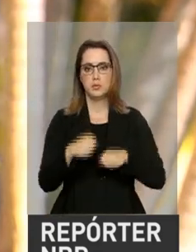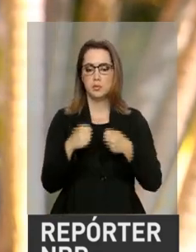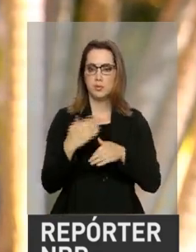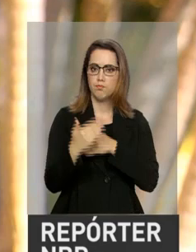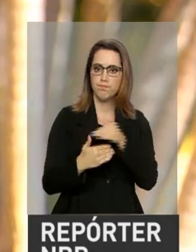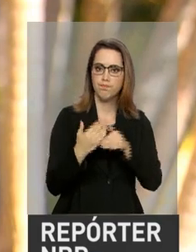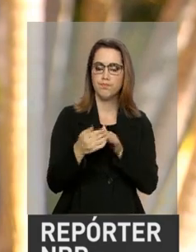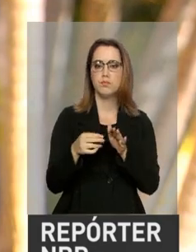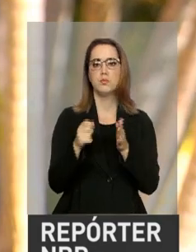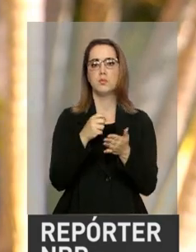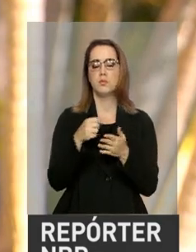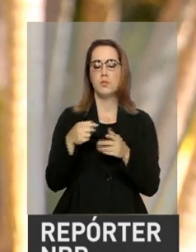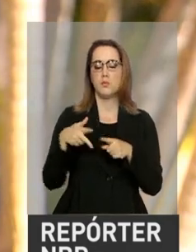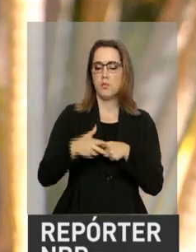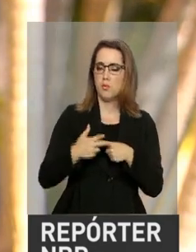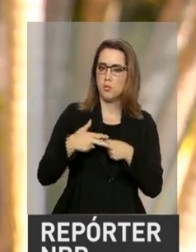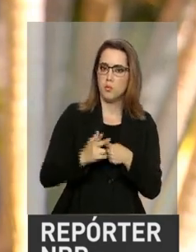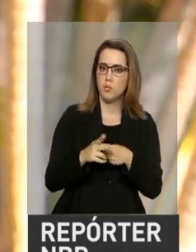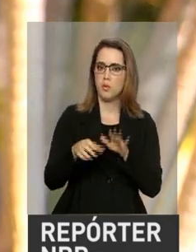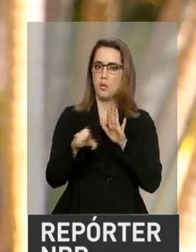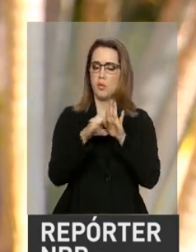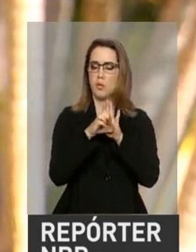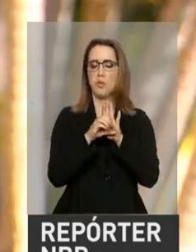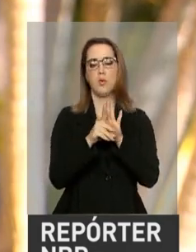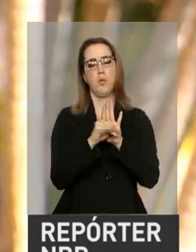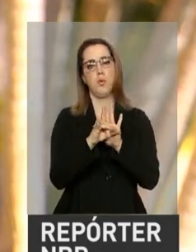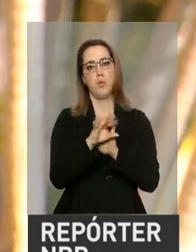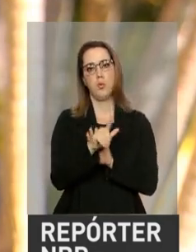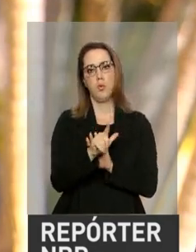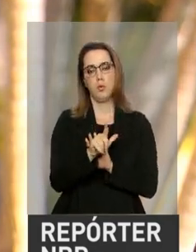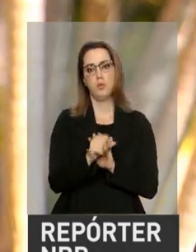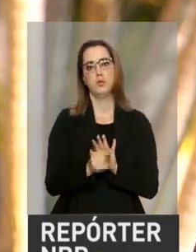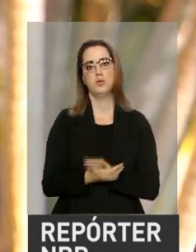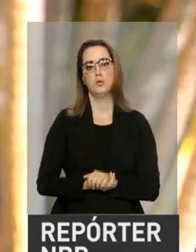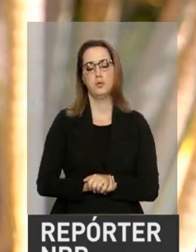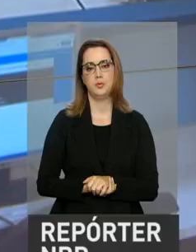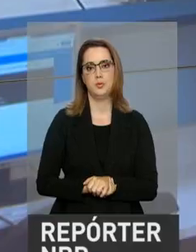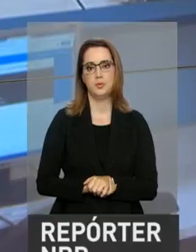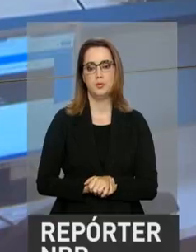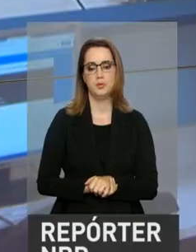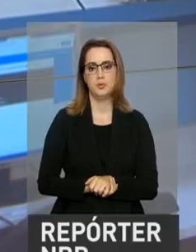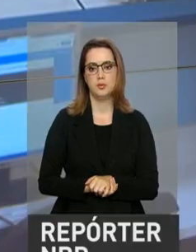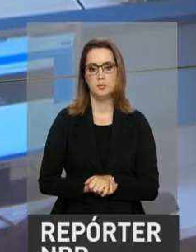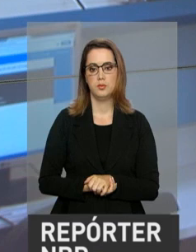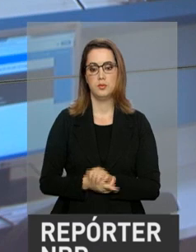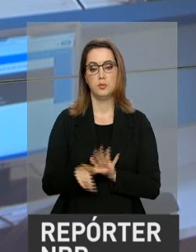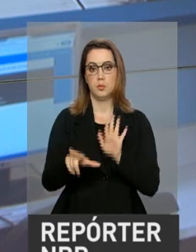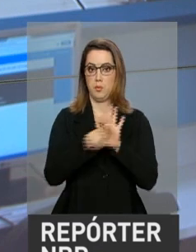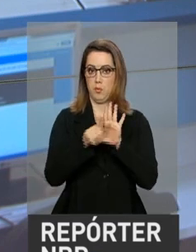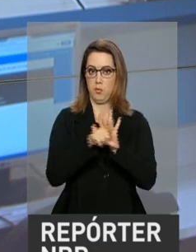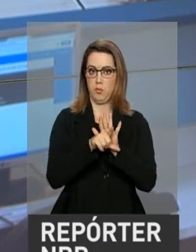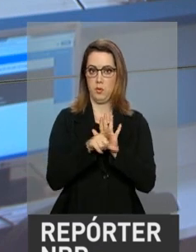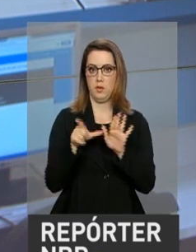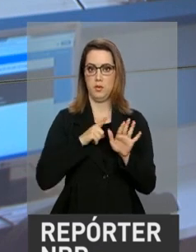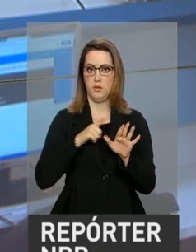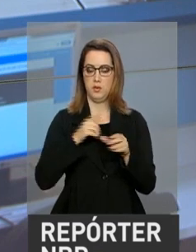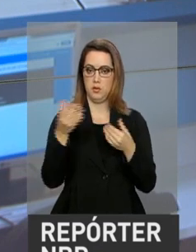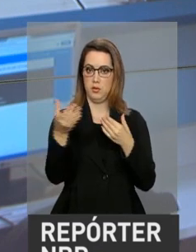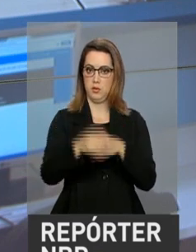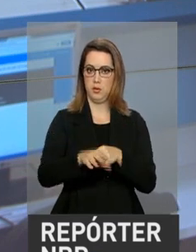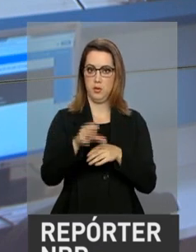editais para atender as novas regras de Brasília João Pedro Neto a lei que prevê a reserva de